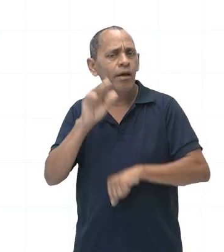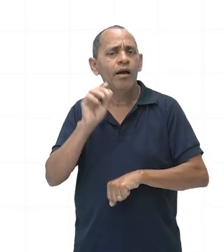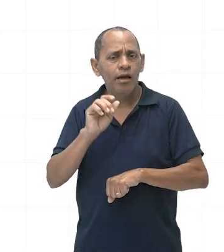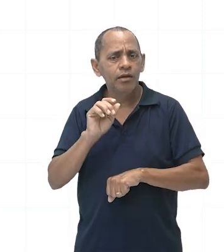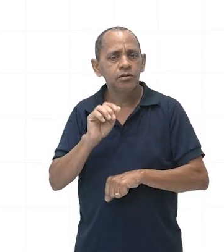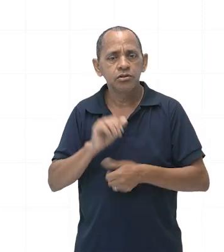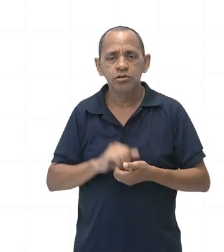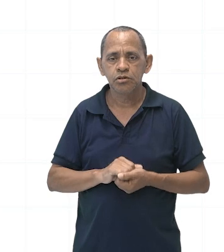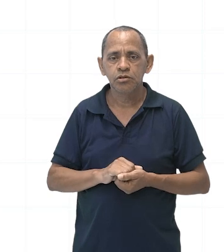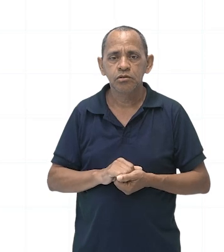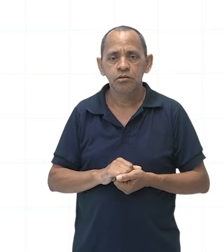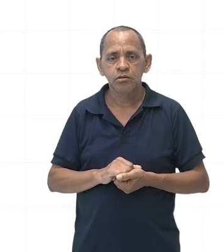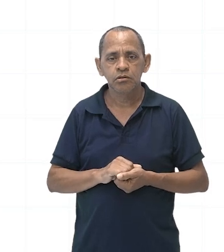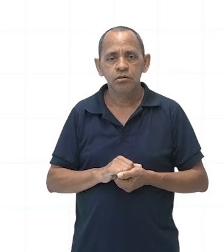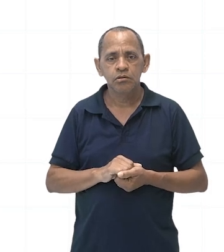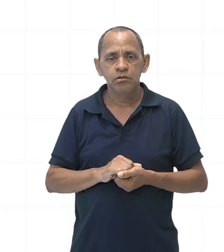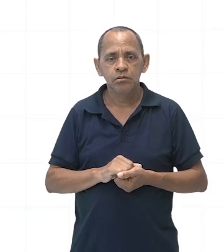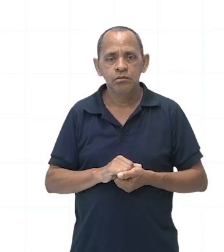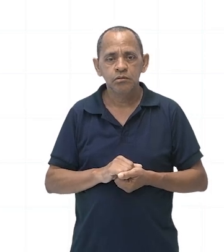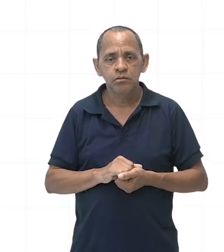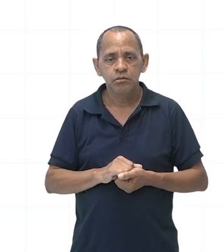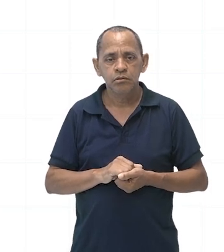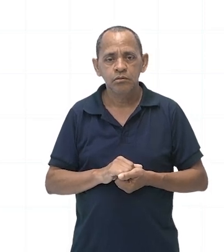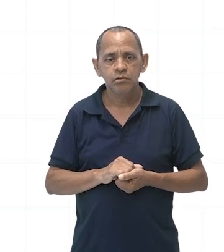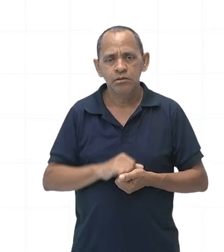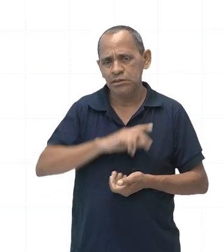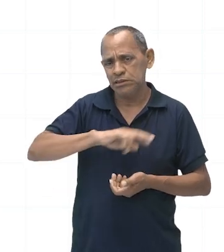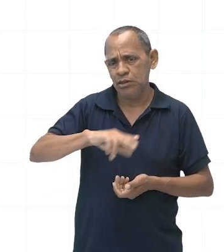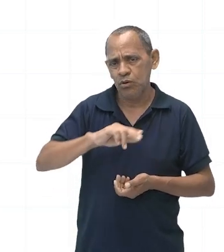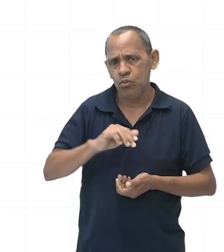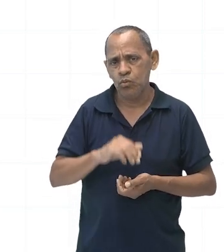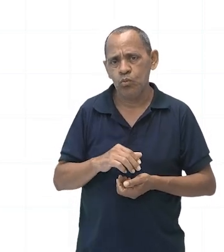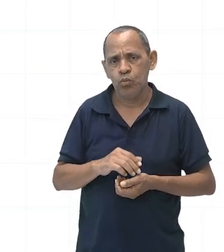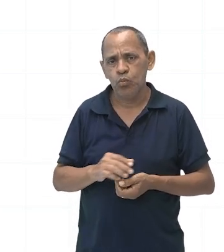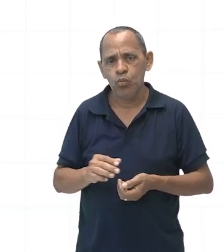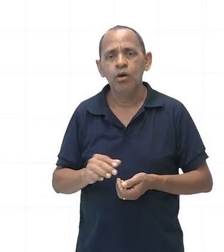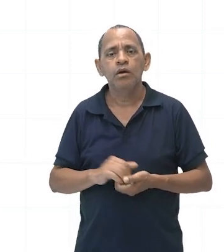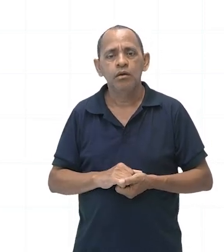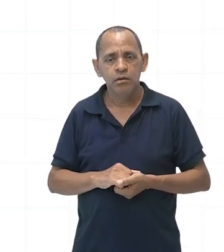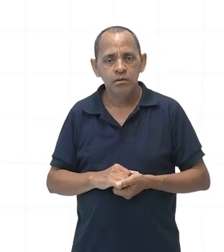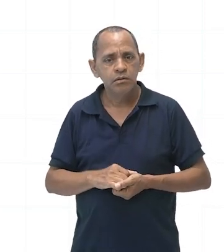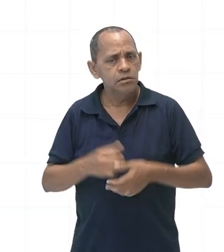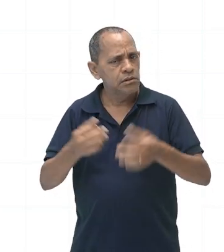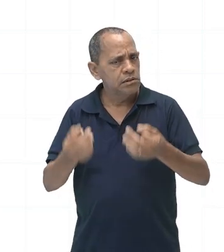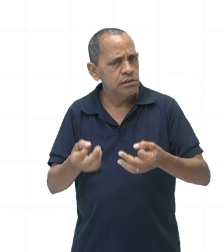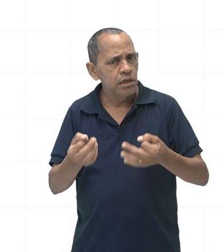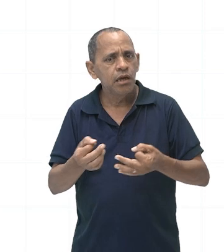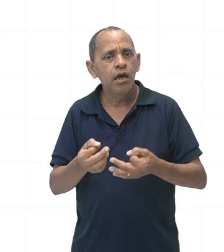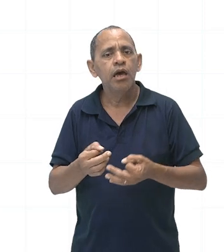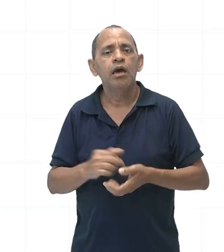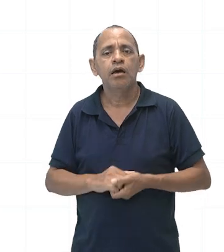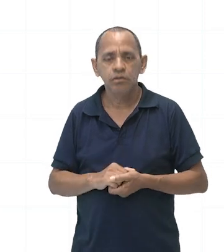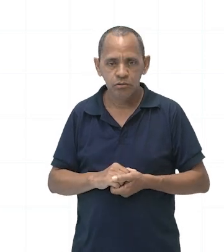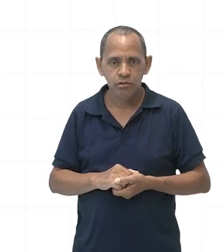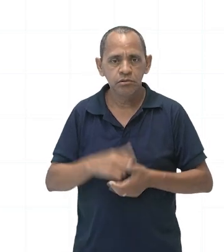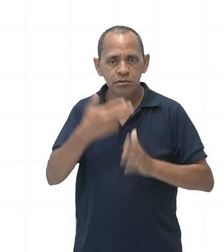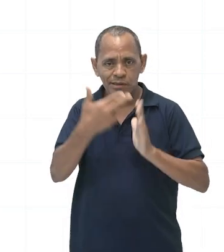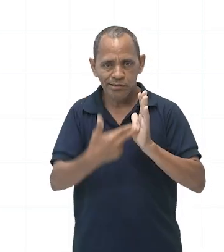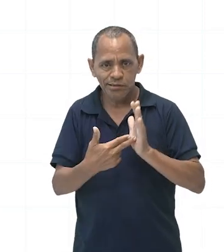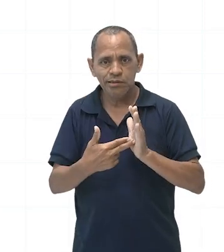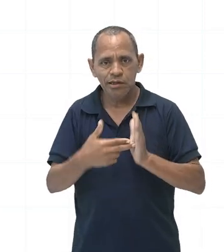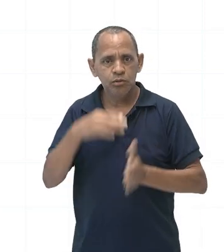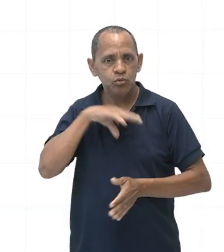porém, não é correto na norma padrão. Coloquialmente, ok, mas na norma padrão elas são independentes. Então, olha